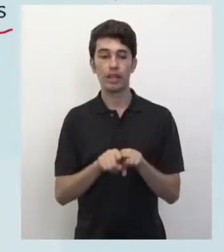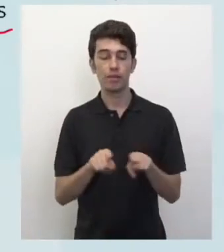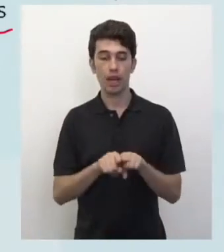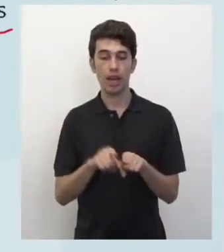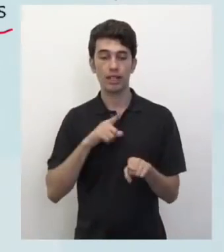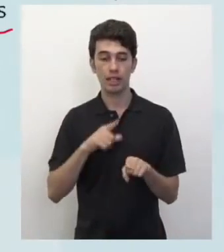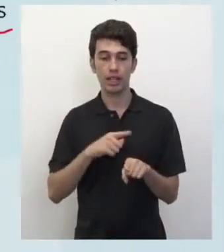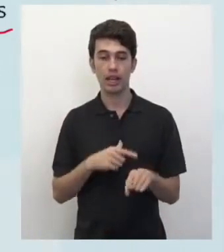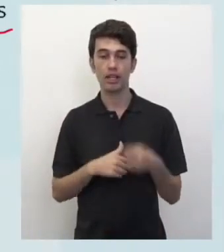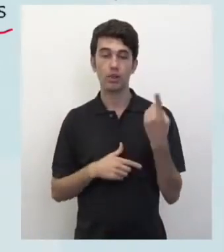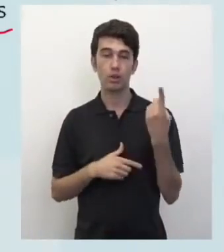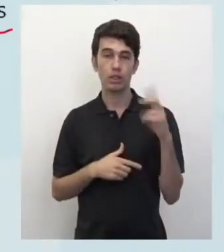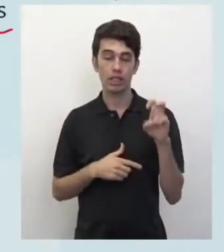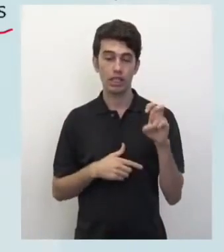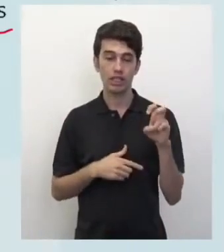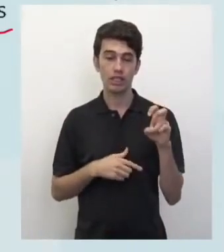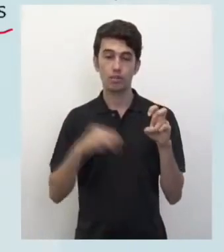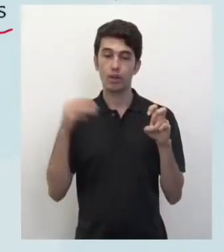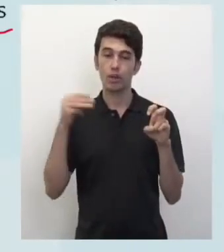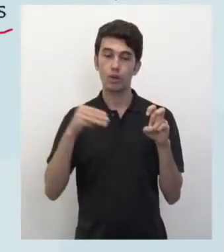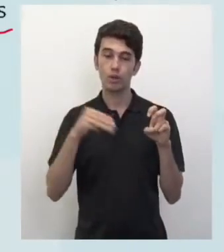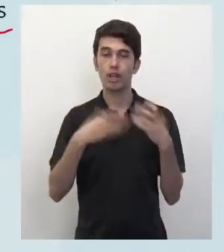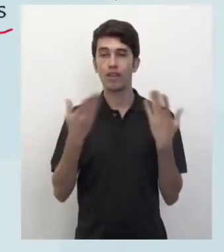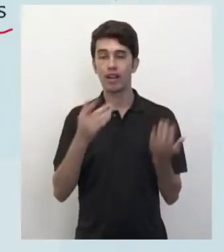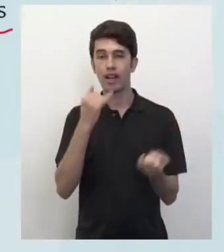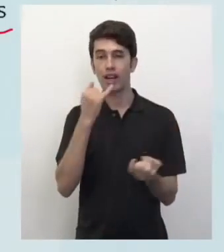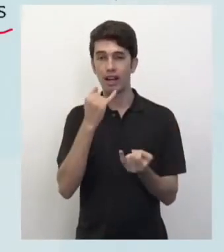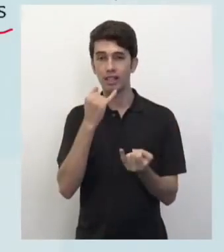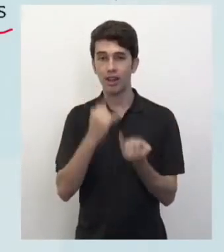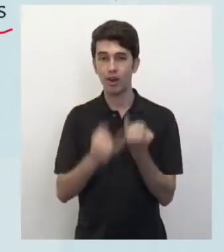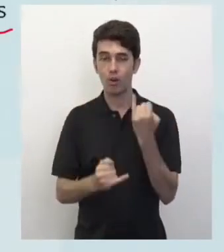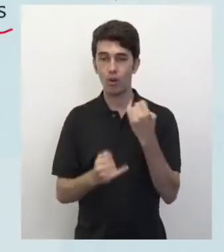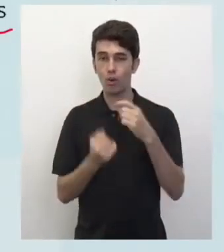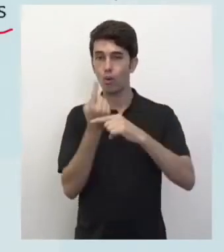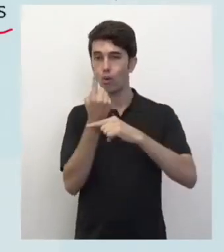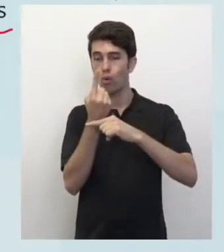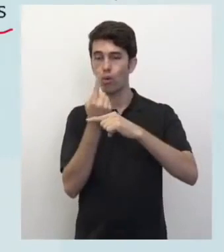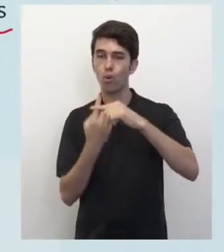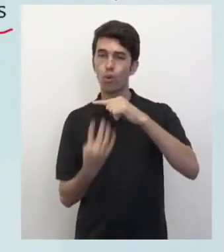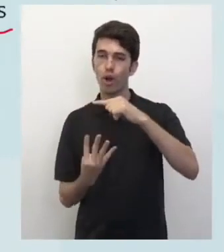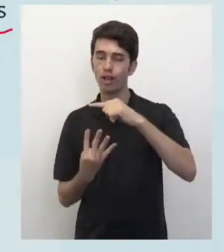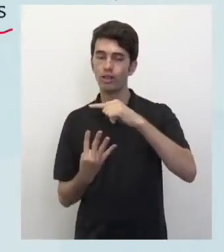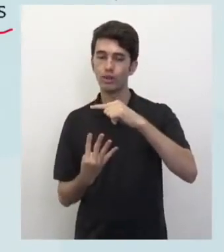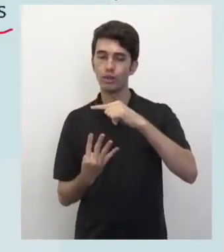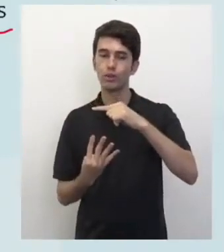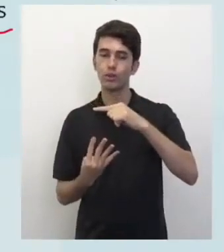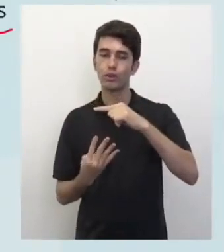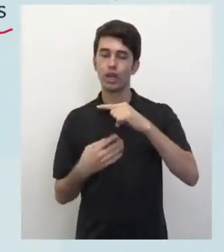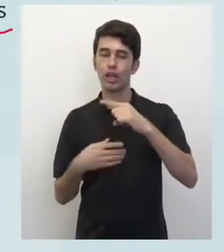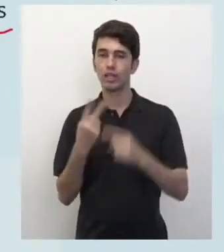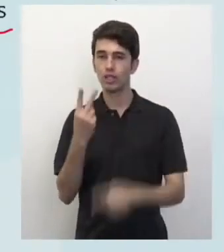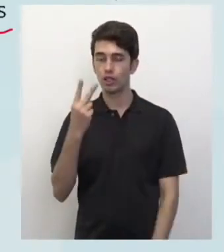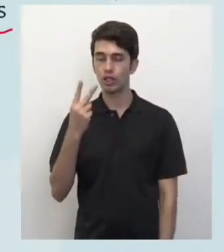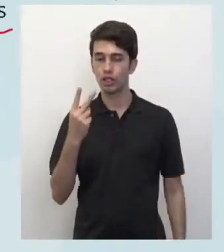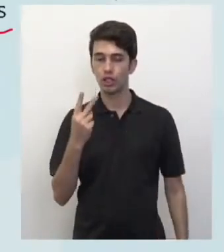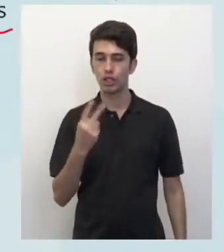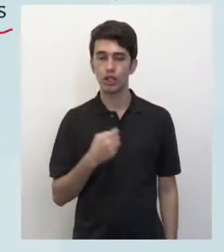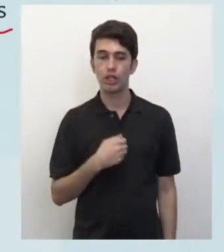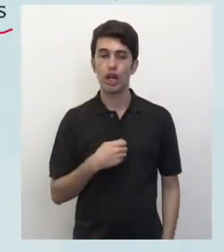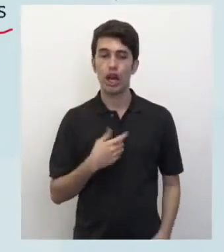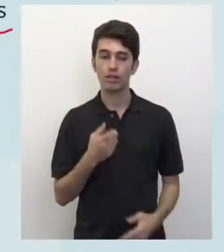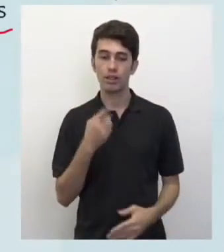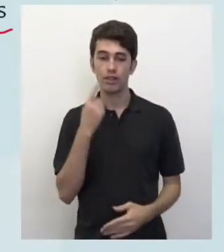os 15 minutos. Que os 15 minutos, na realidade, correspondem aqui a 1/4 de hora. Sim. É? Então, você vai pegar esse